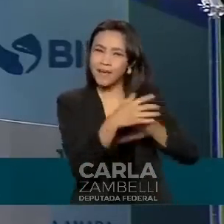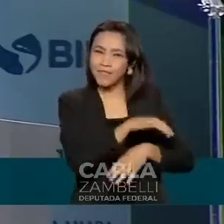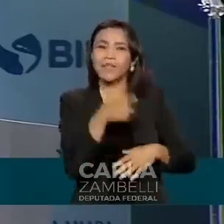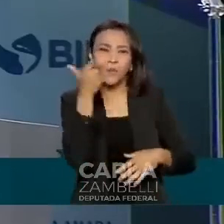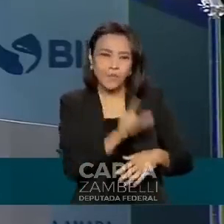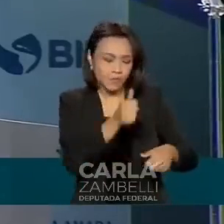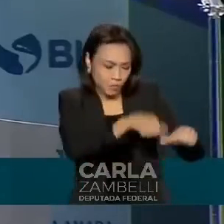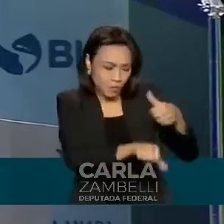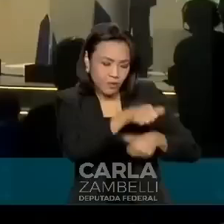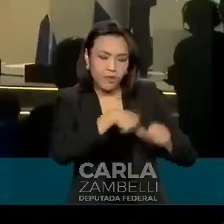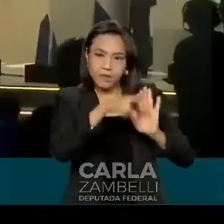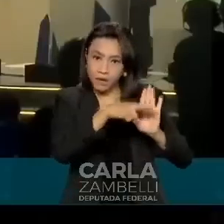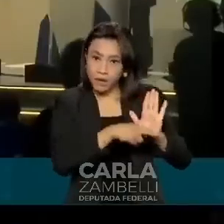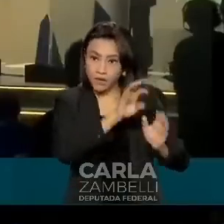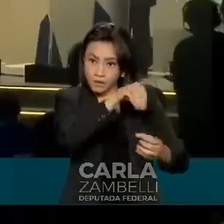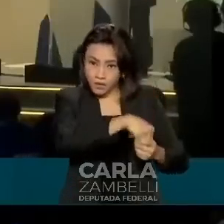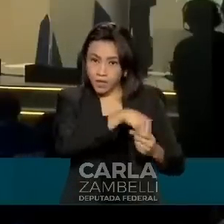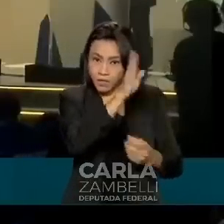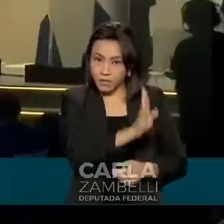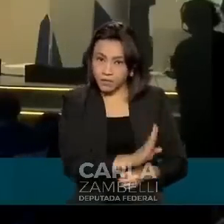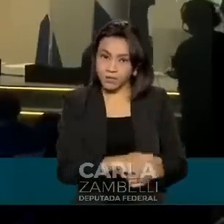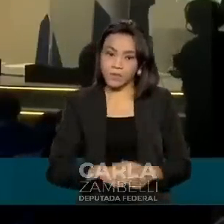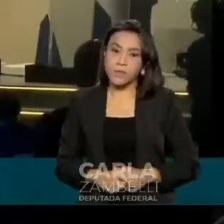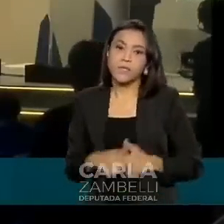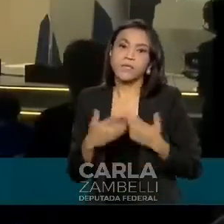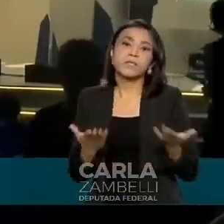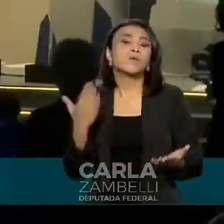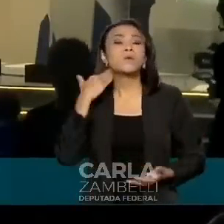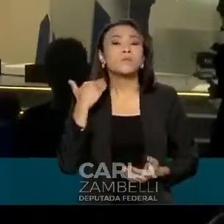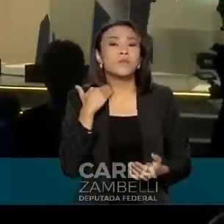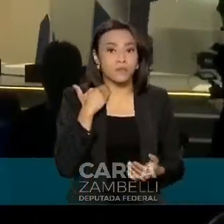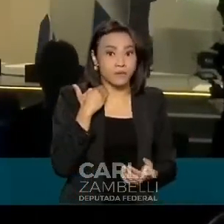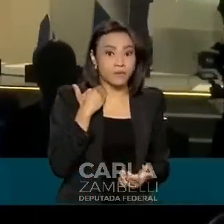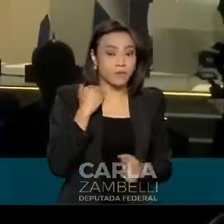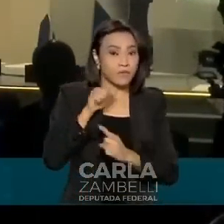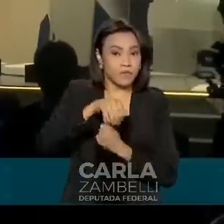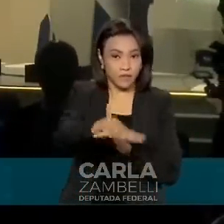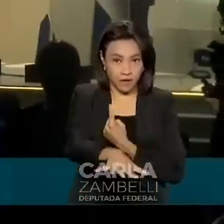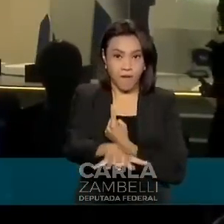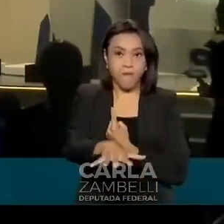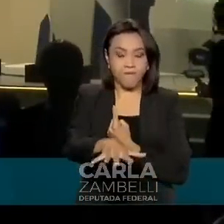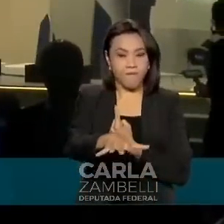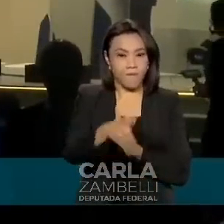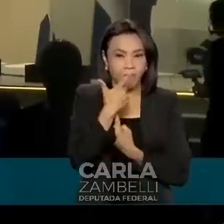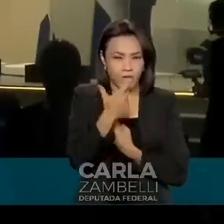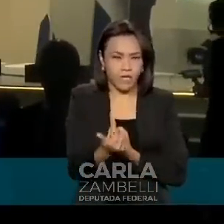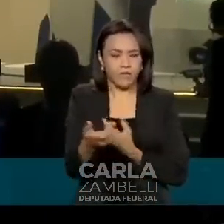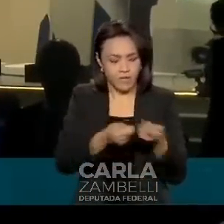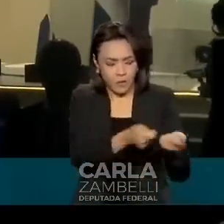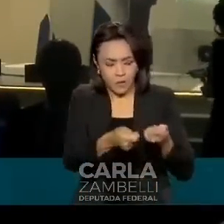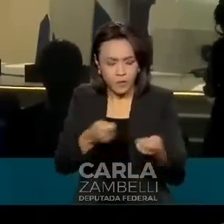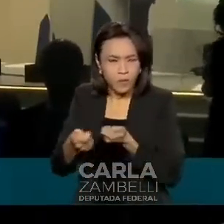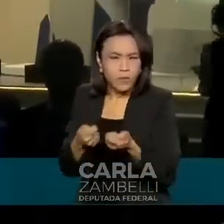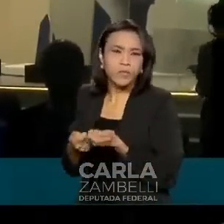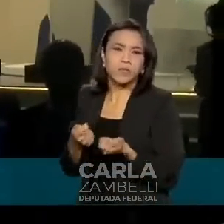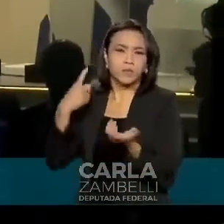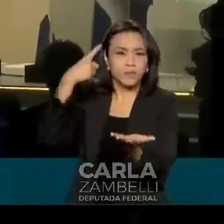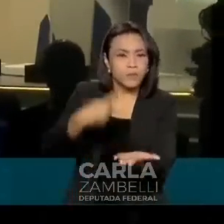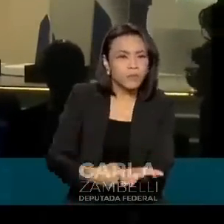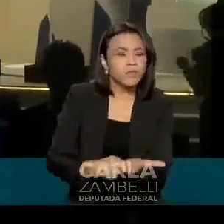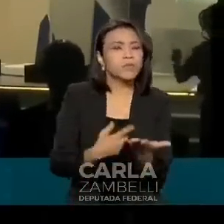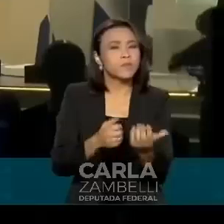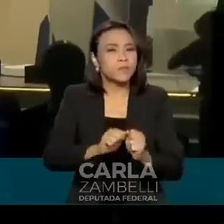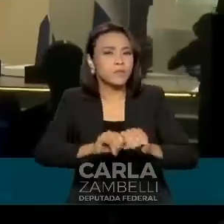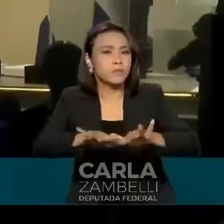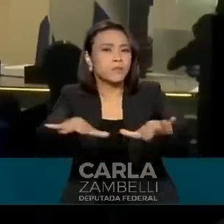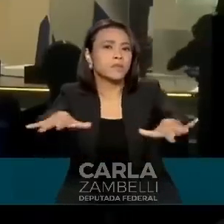durante a crise o banco central independente para garantir que a inflação vai estar sob controle os Marcos regulatórios para